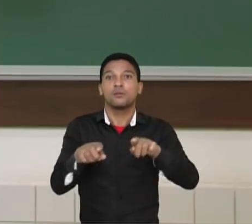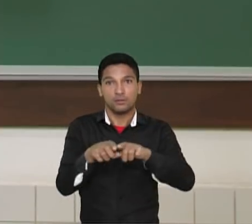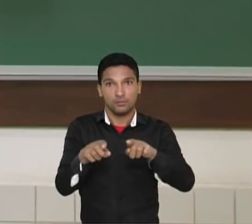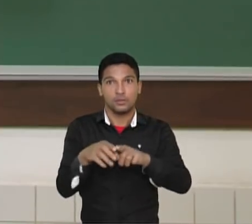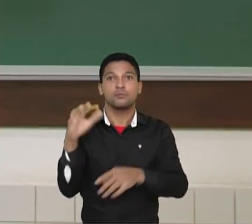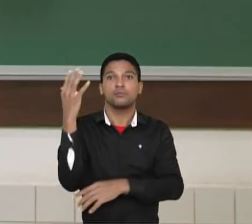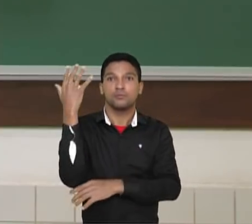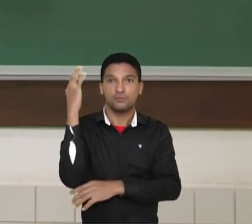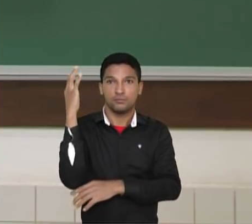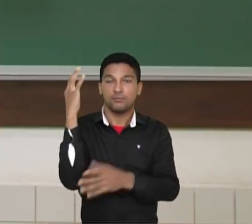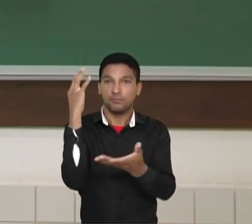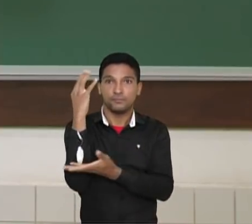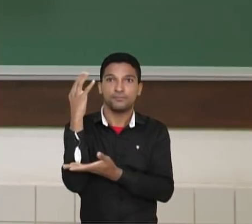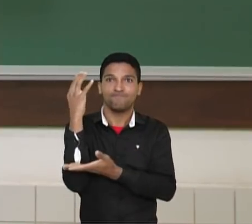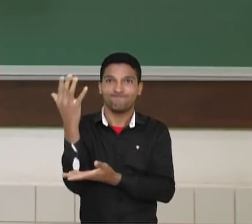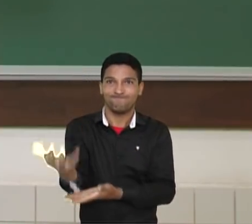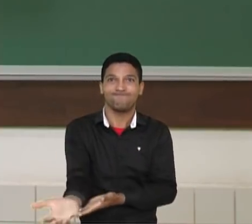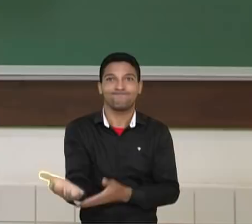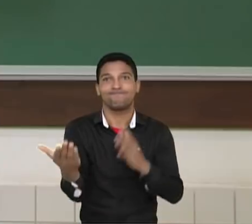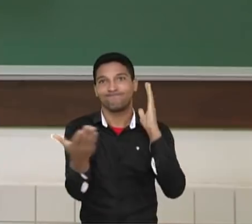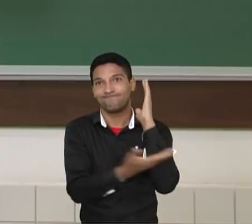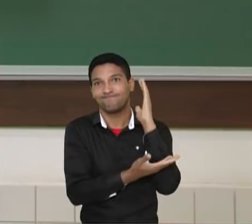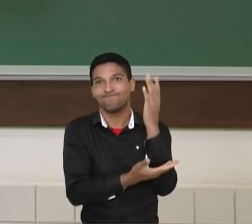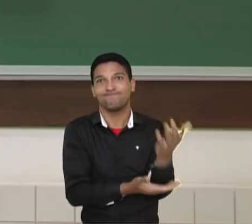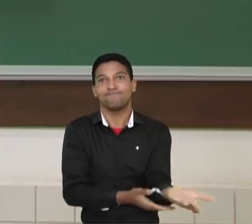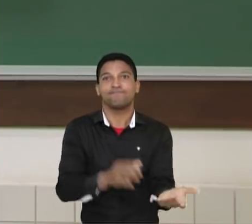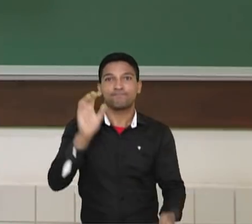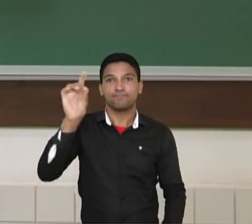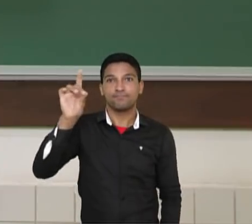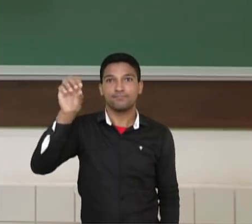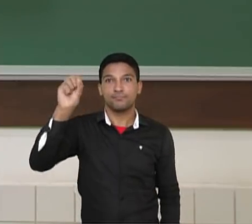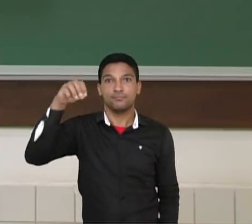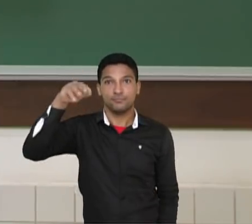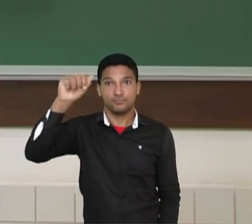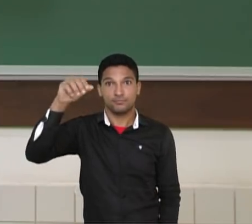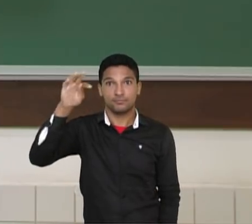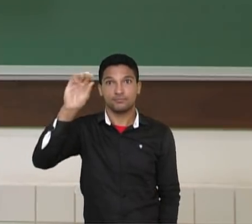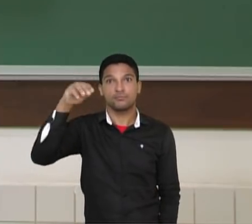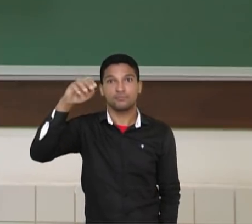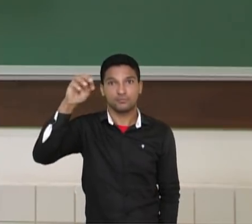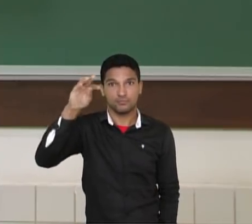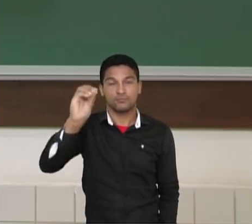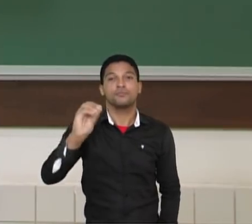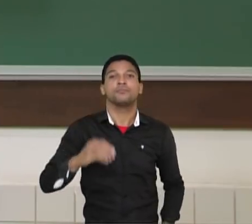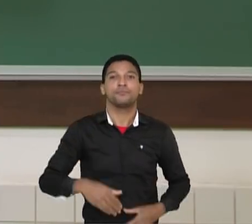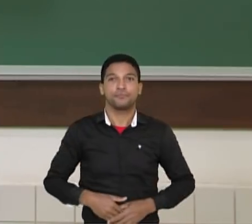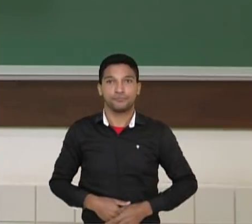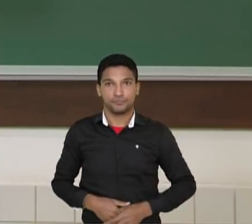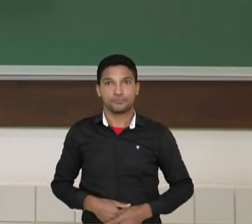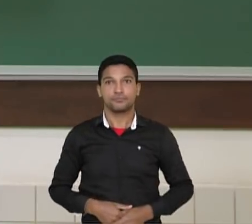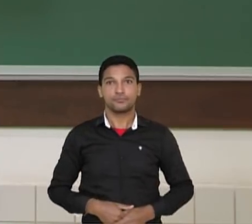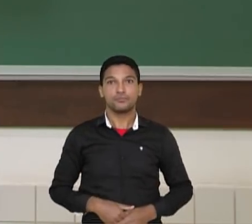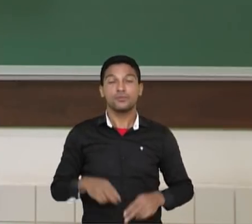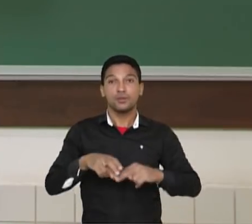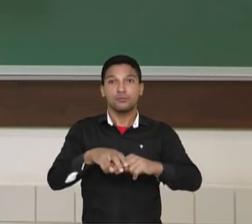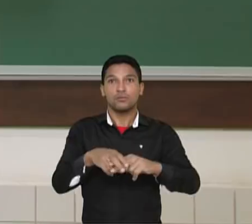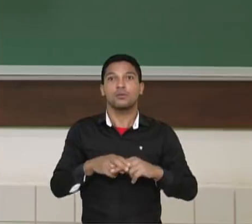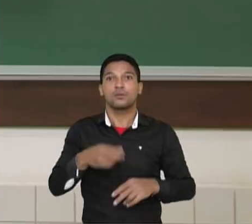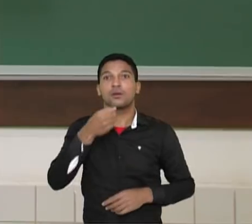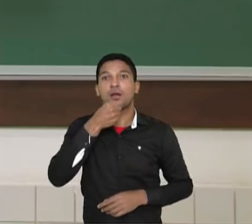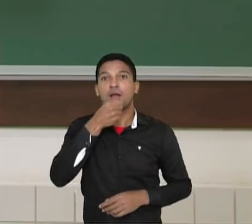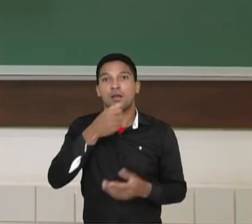bastante recorrente, que é tratado, é trabalhado em reportagem. Então, a reportagem ela busca um assunto